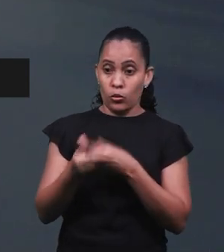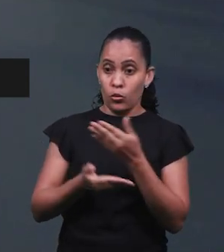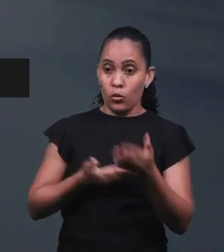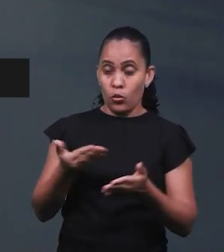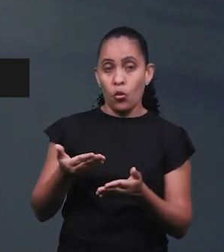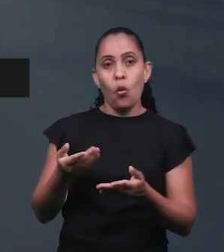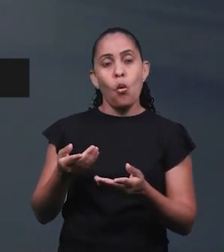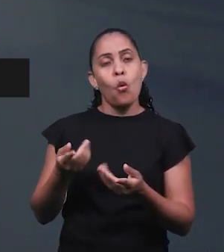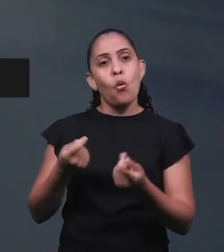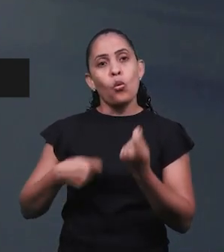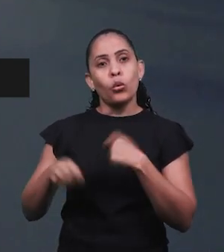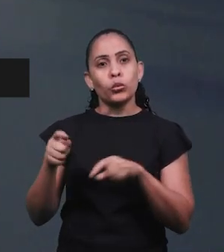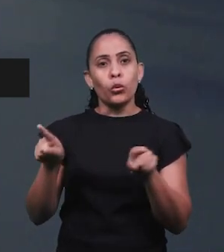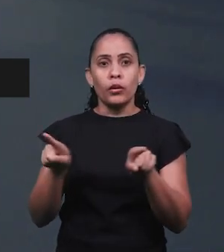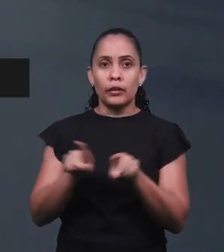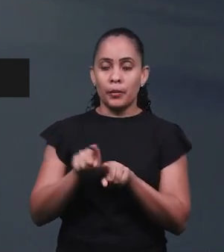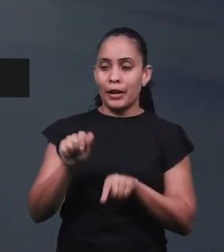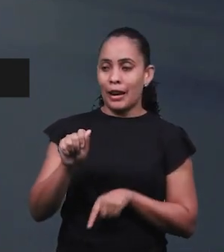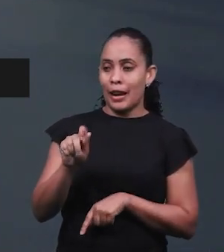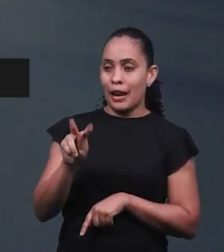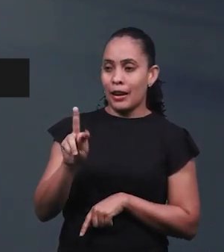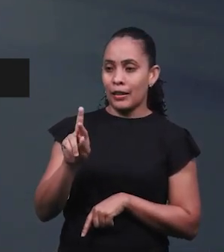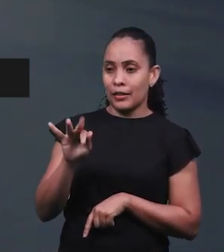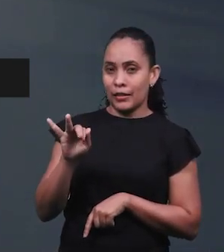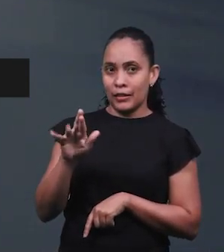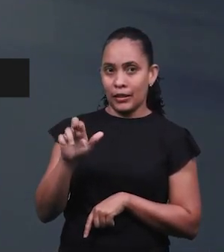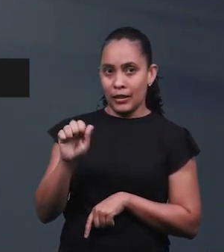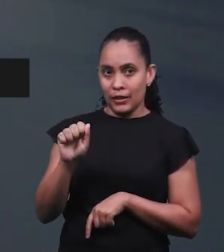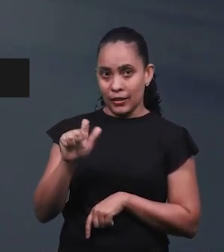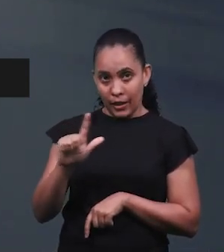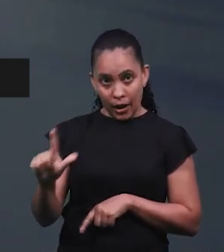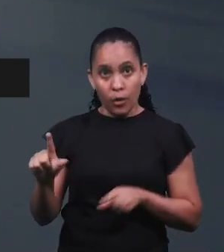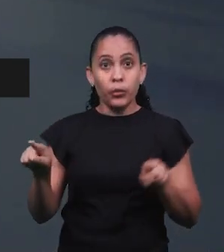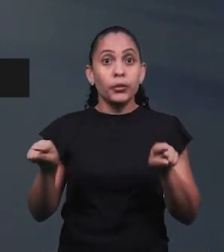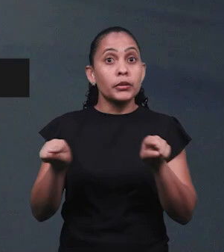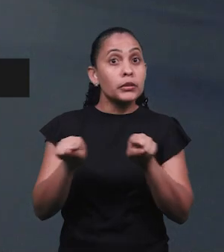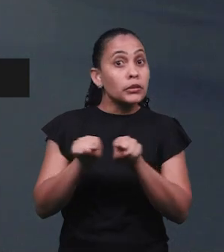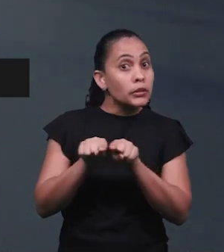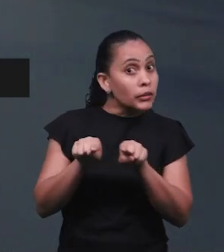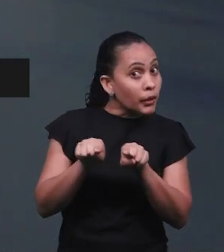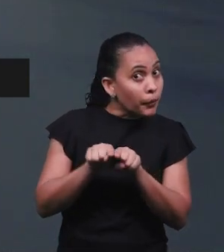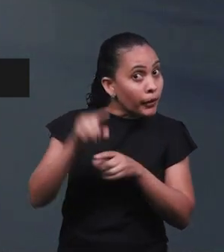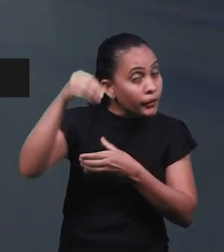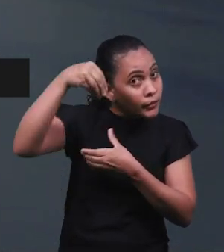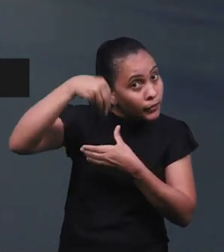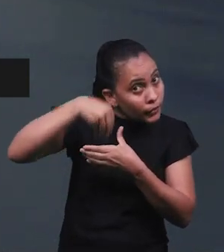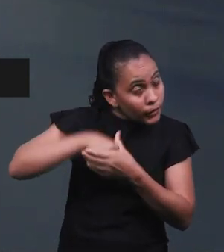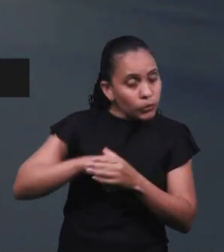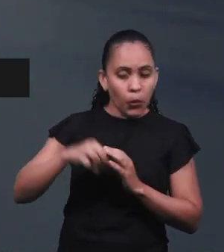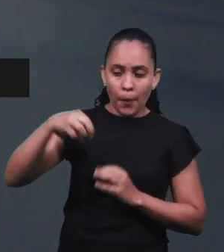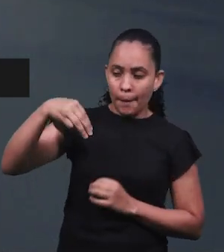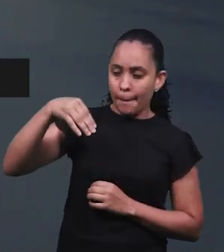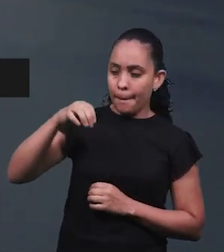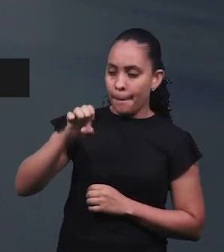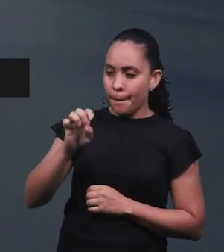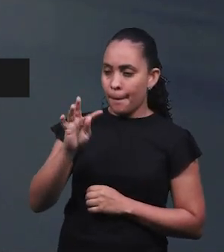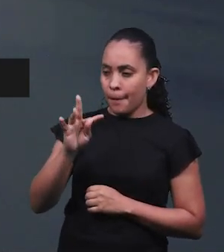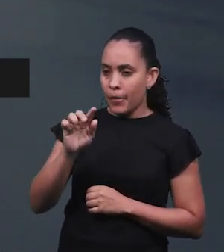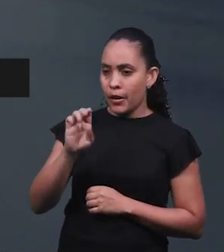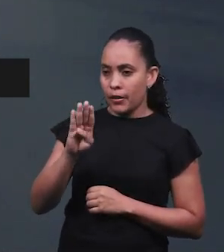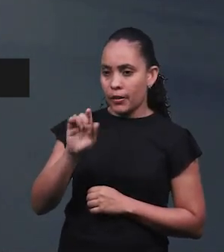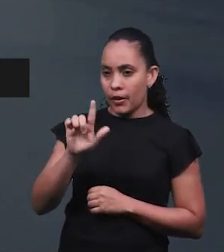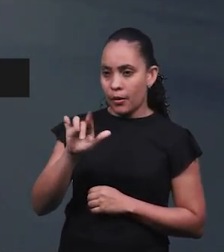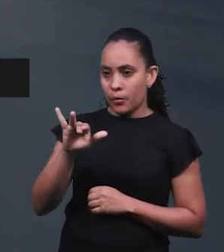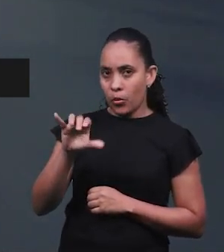o controle do balanço ácido-básico, porque a gente não pode ter nesse metabolismo um organismo